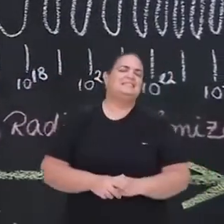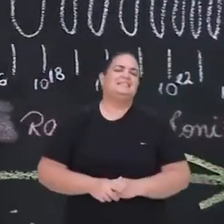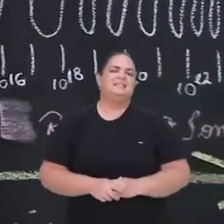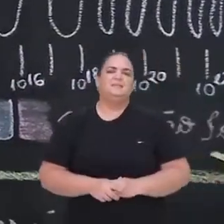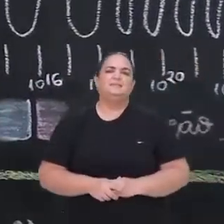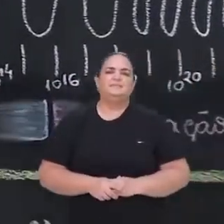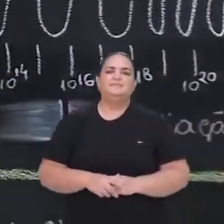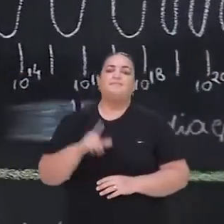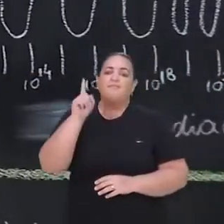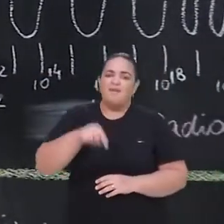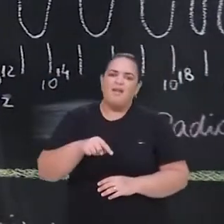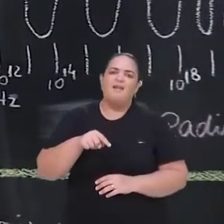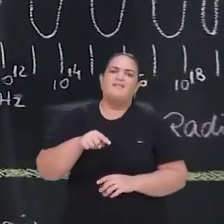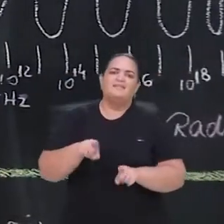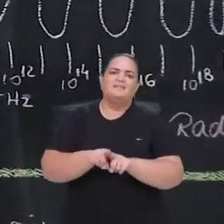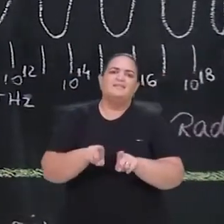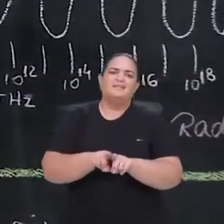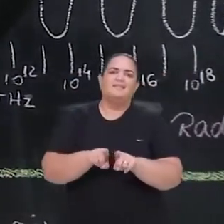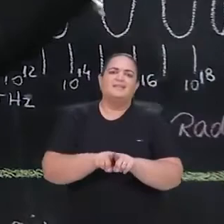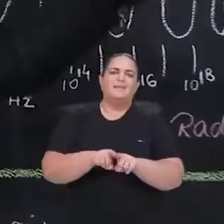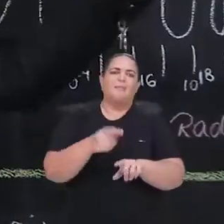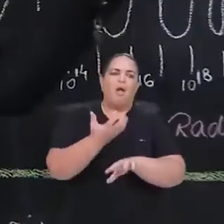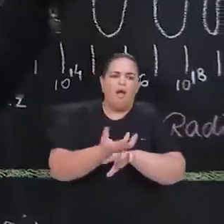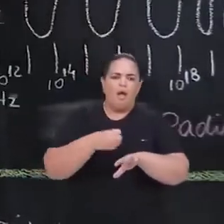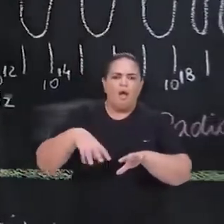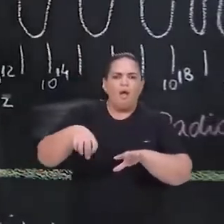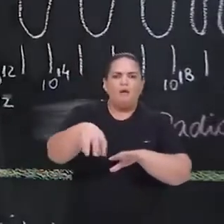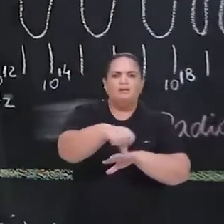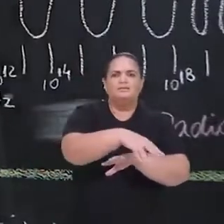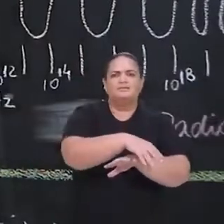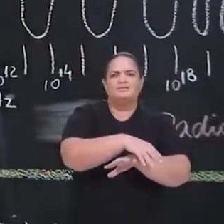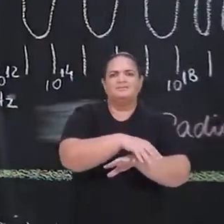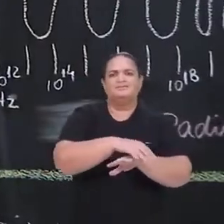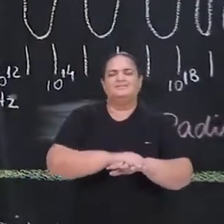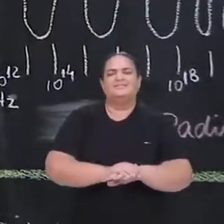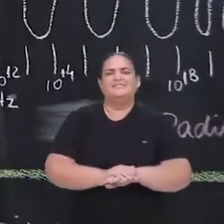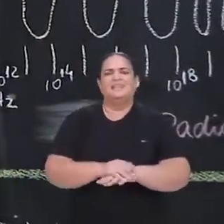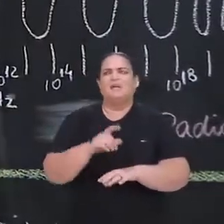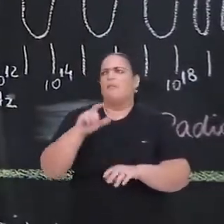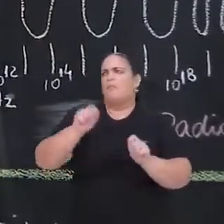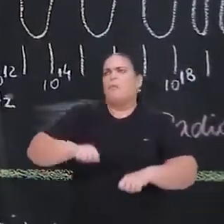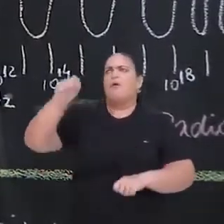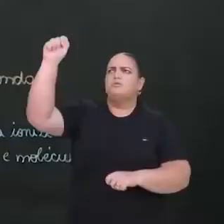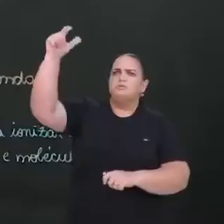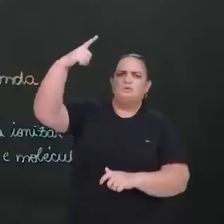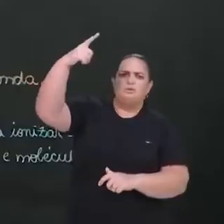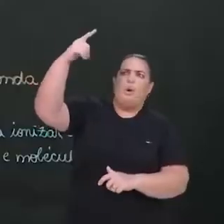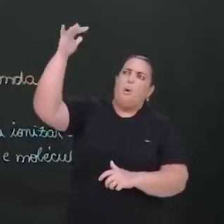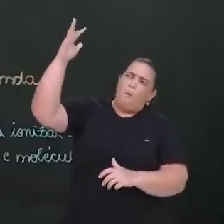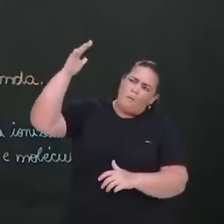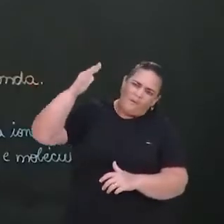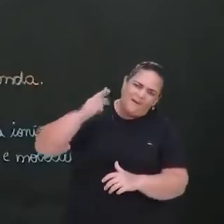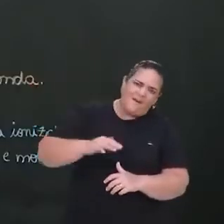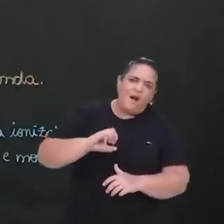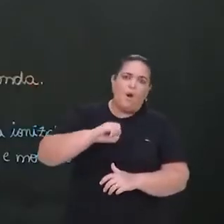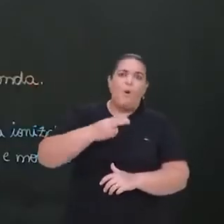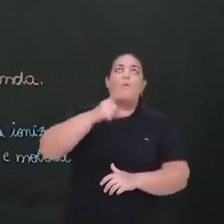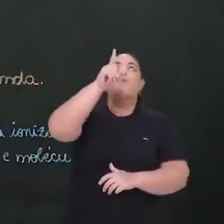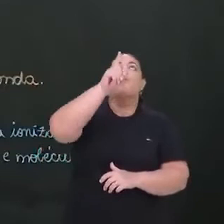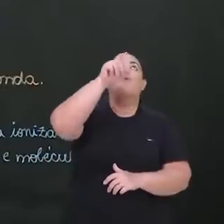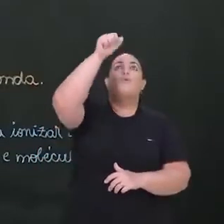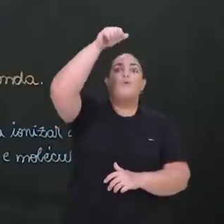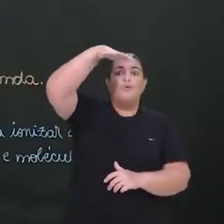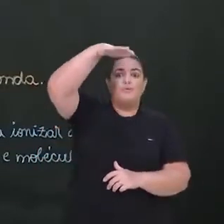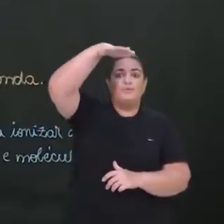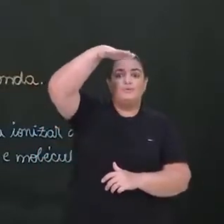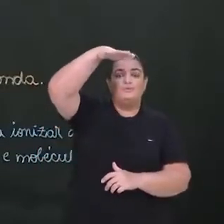uma radiação eletromagnética. Está vindo lá do Sol para cá, ou luz artificial. Ela é a chamada luz visível.